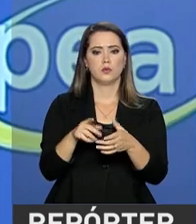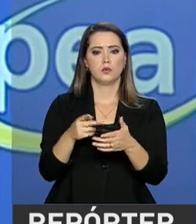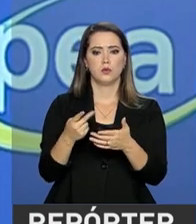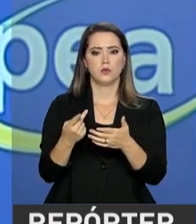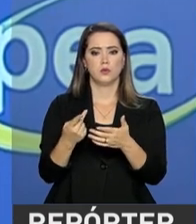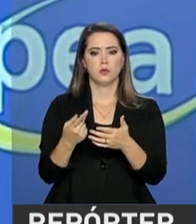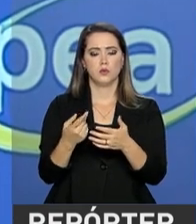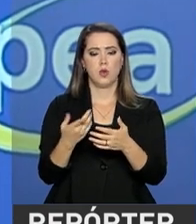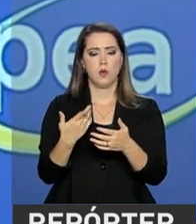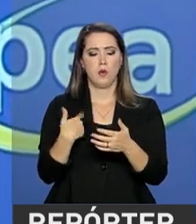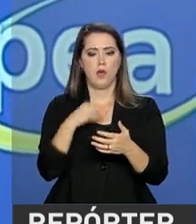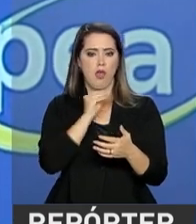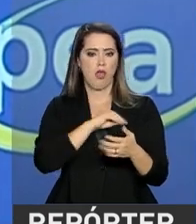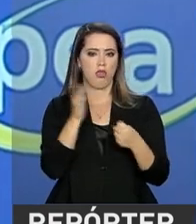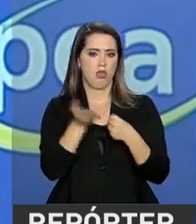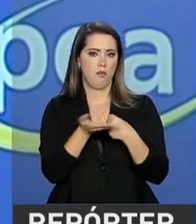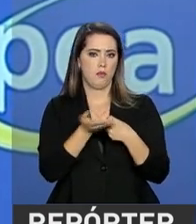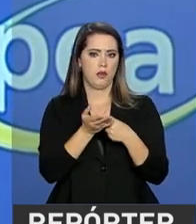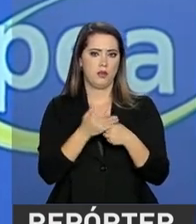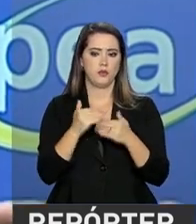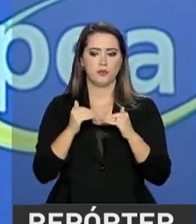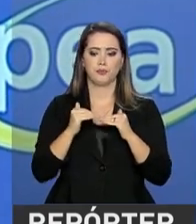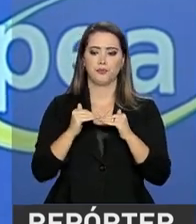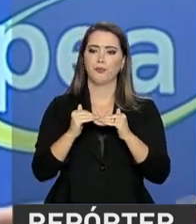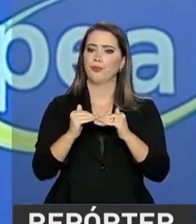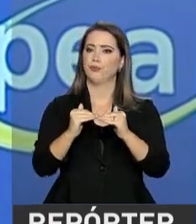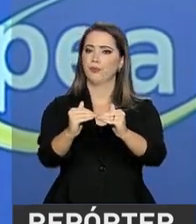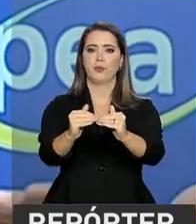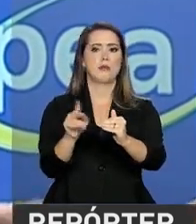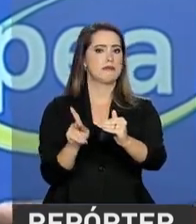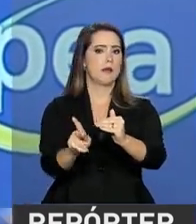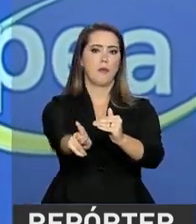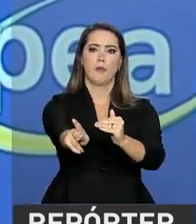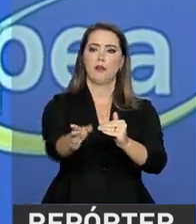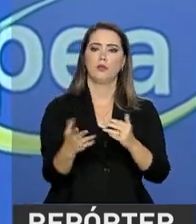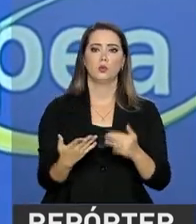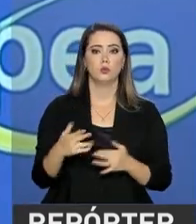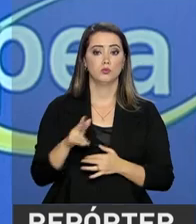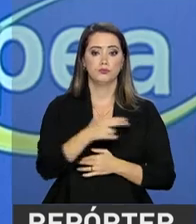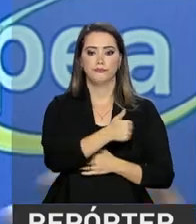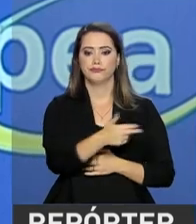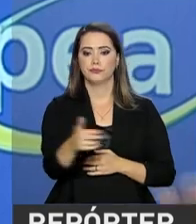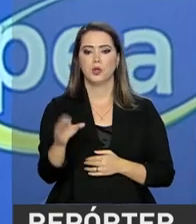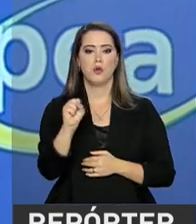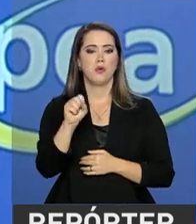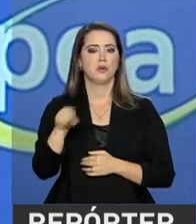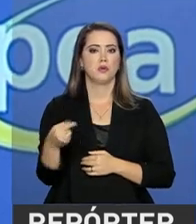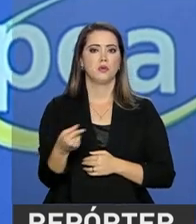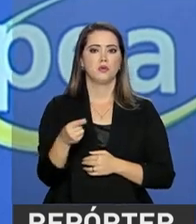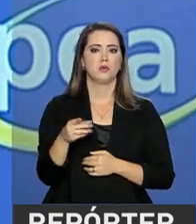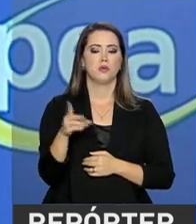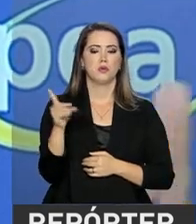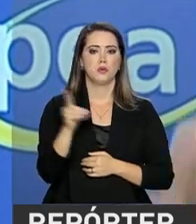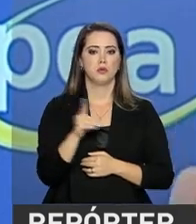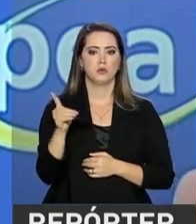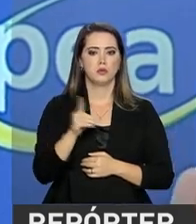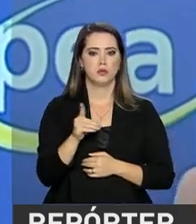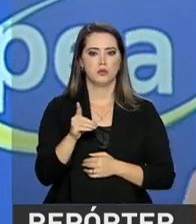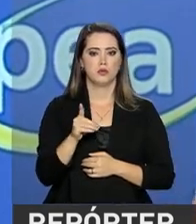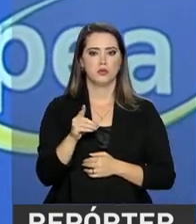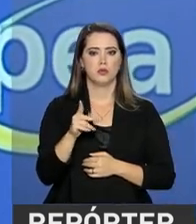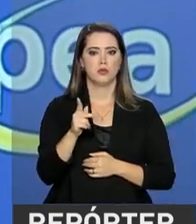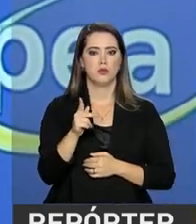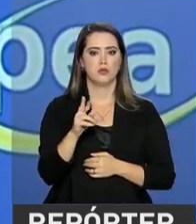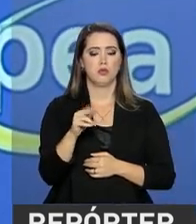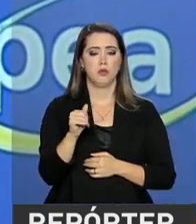renda média, que estacionaram uma renda média em torno de US$ 8 mil per capita. Esse nosso